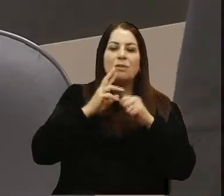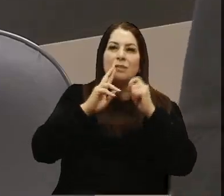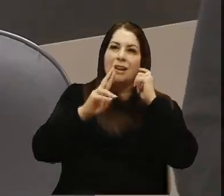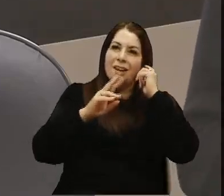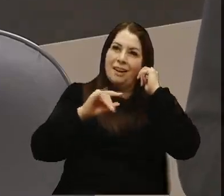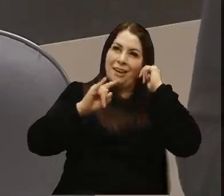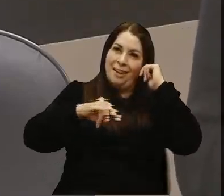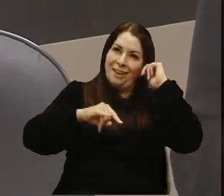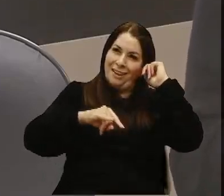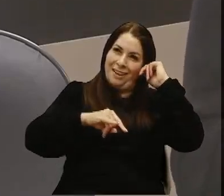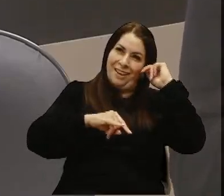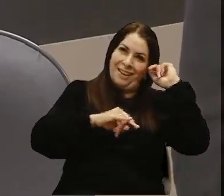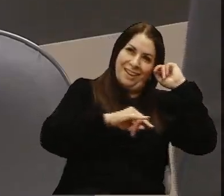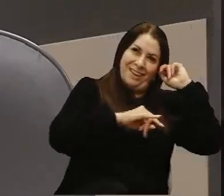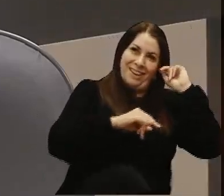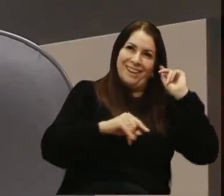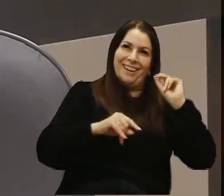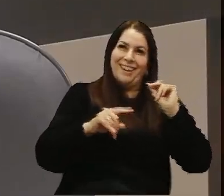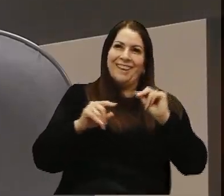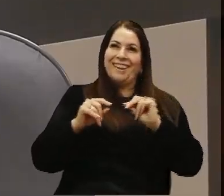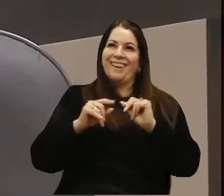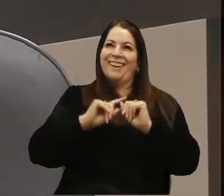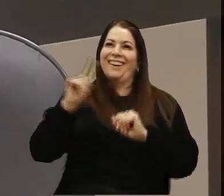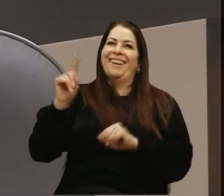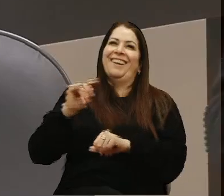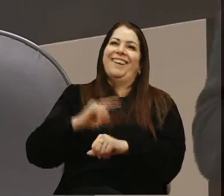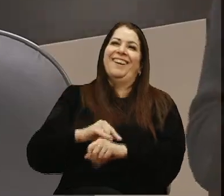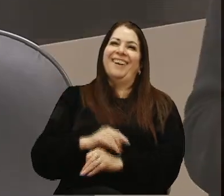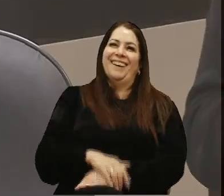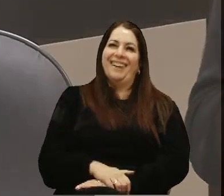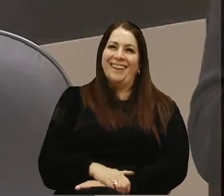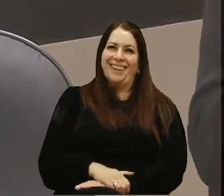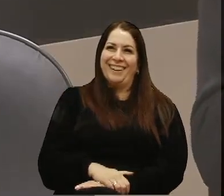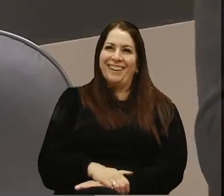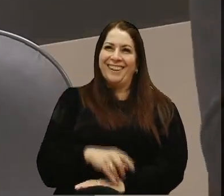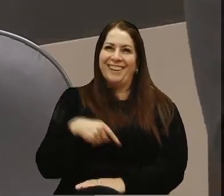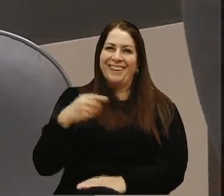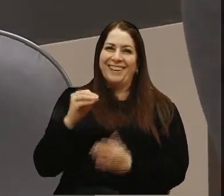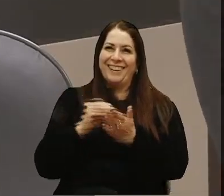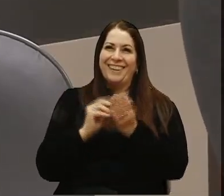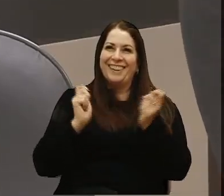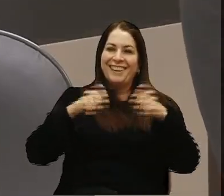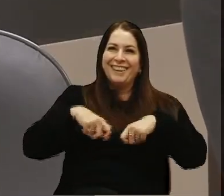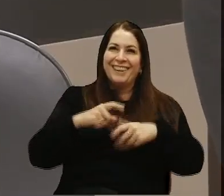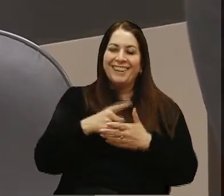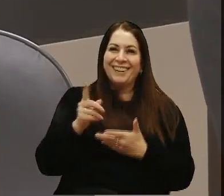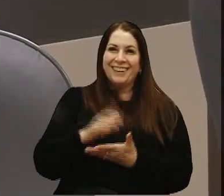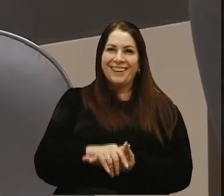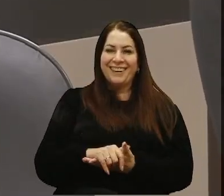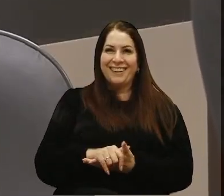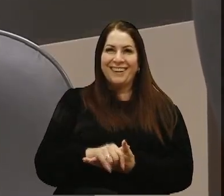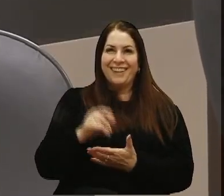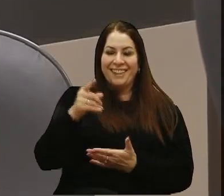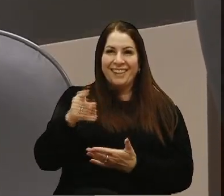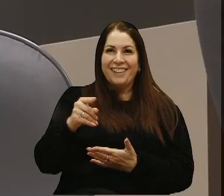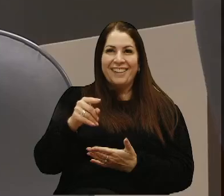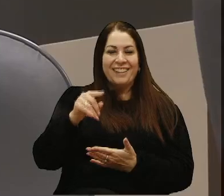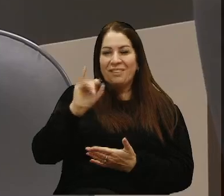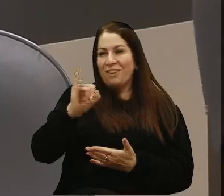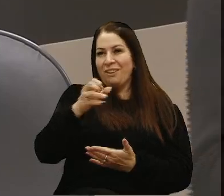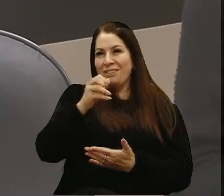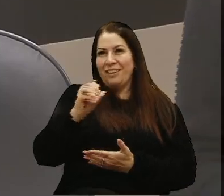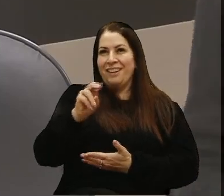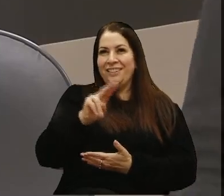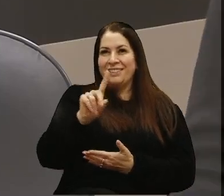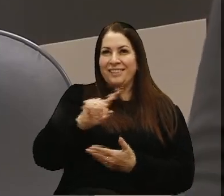banheiro. E aí, eu vou ter que ir lá. E a incompetência não é do João Wes ou de quem